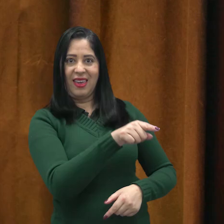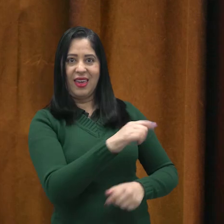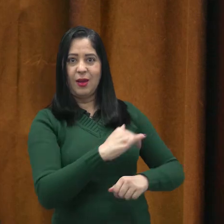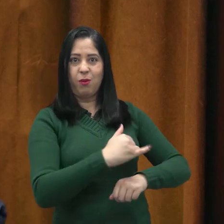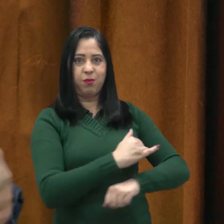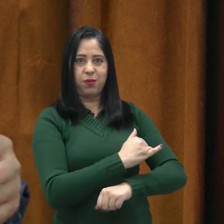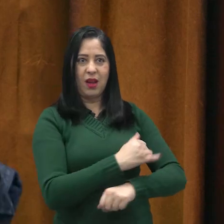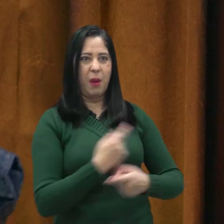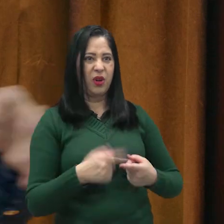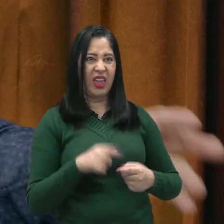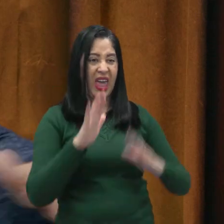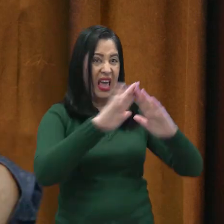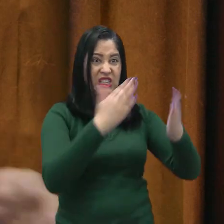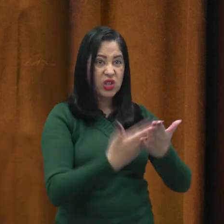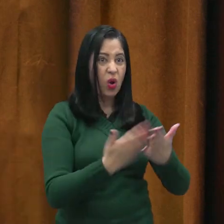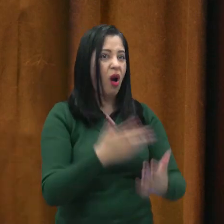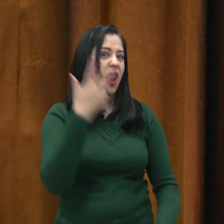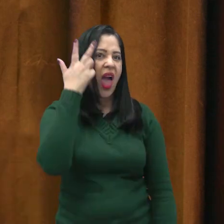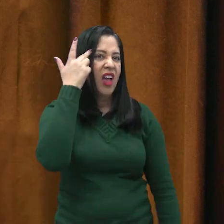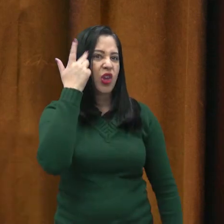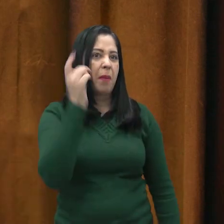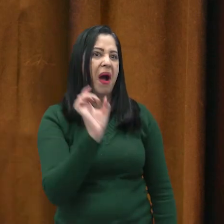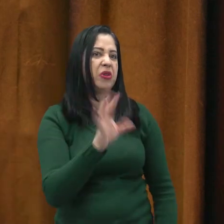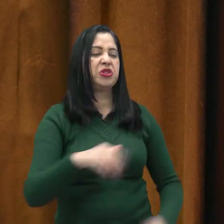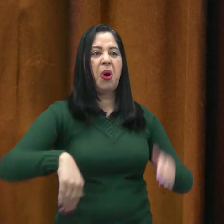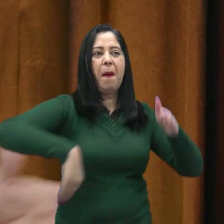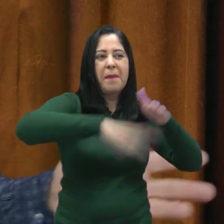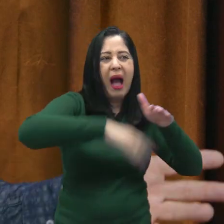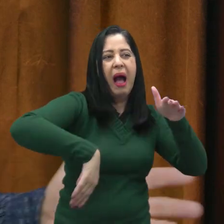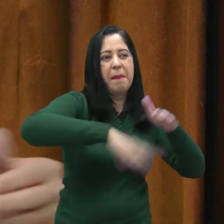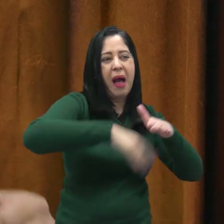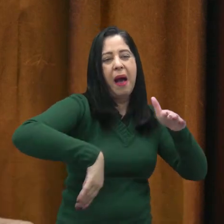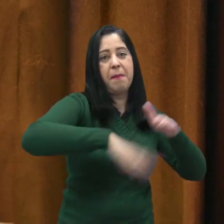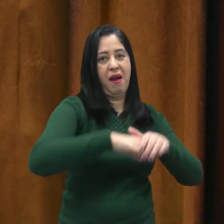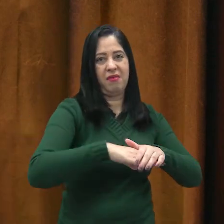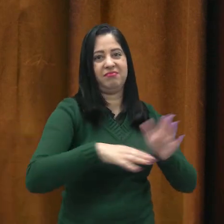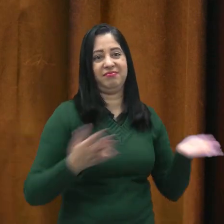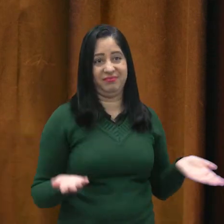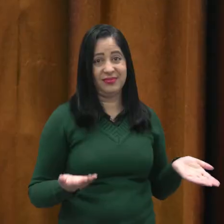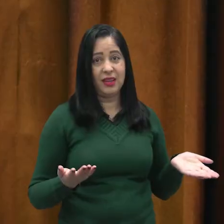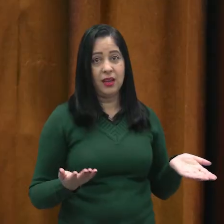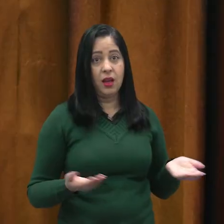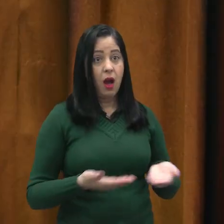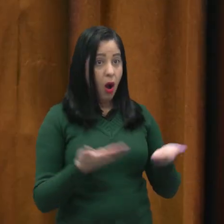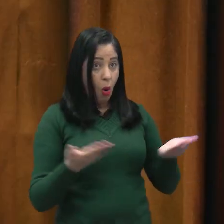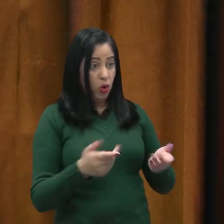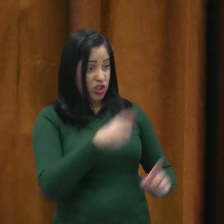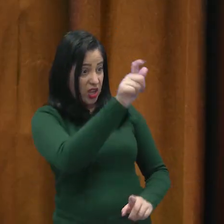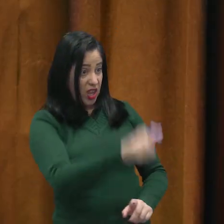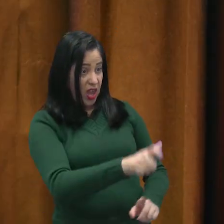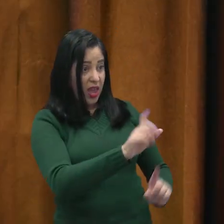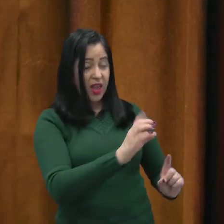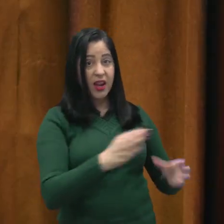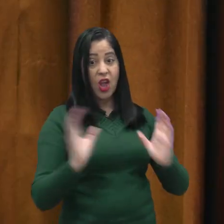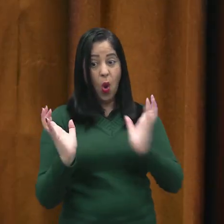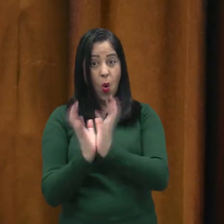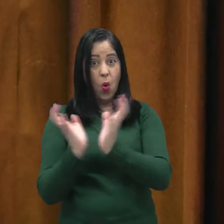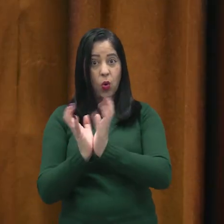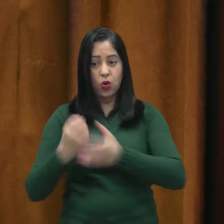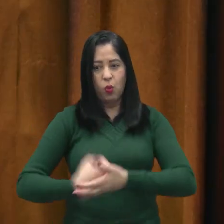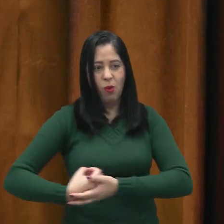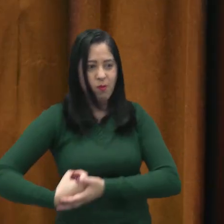Porque na escola você só vê futebol, né? Então o futebol para ele, para o porte físico dele, hoje ele está na nossa equipe de